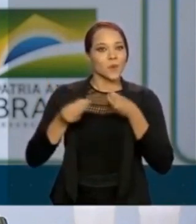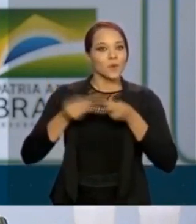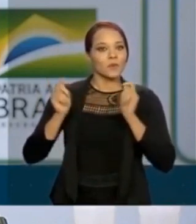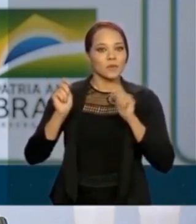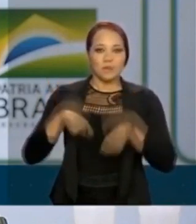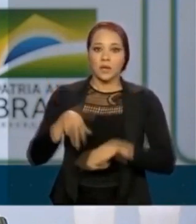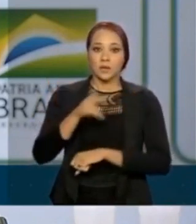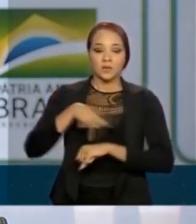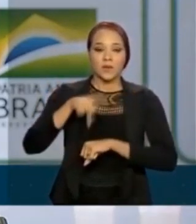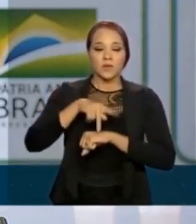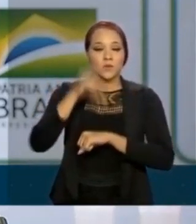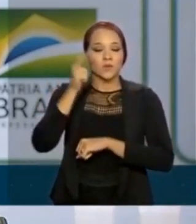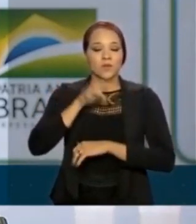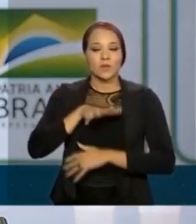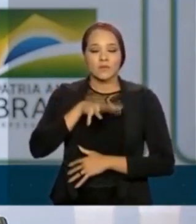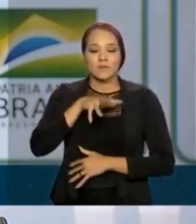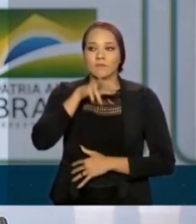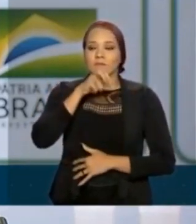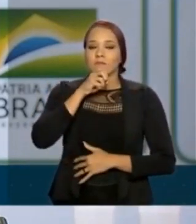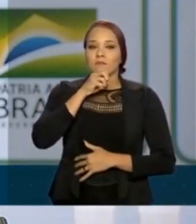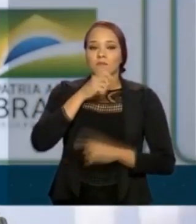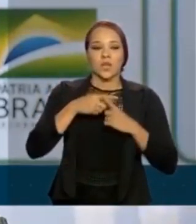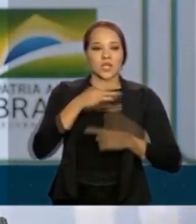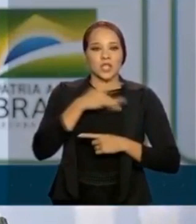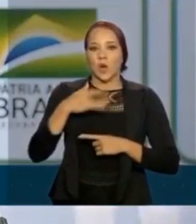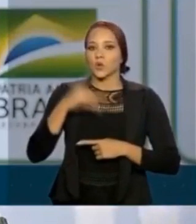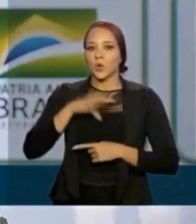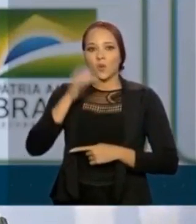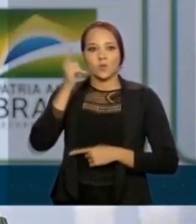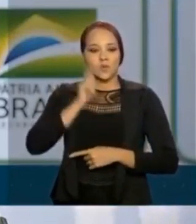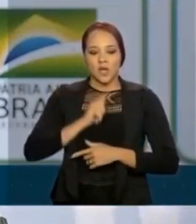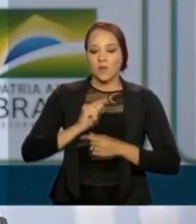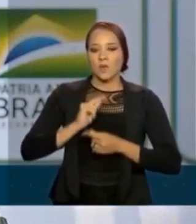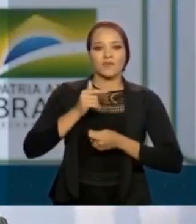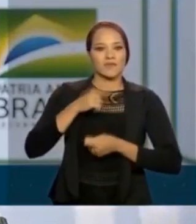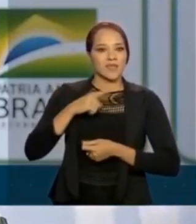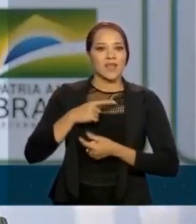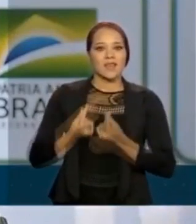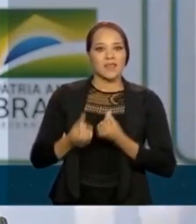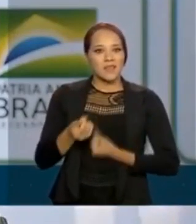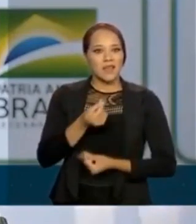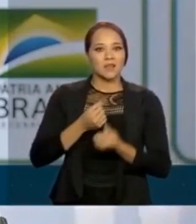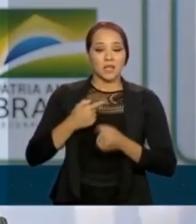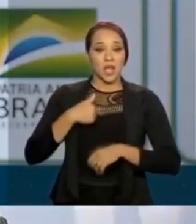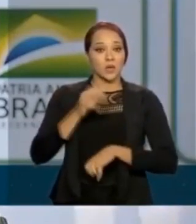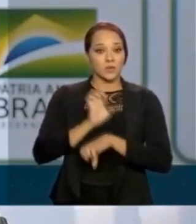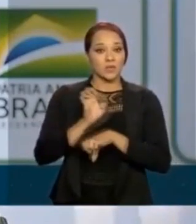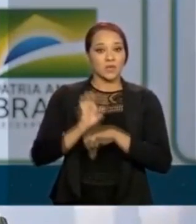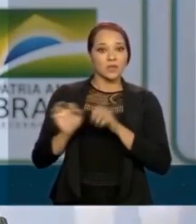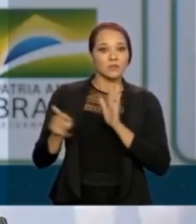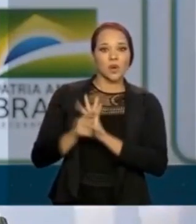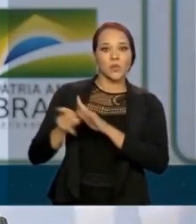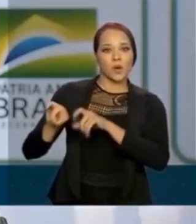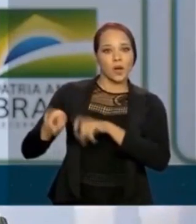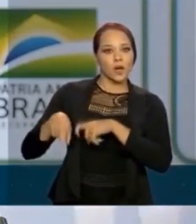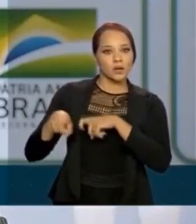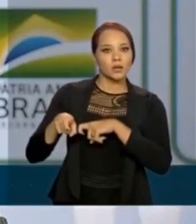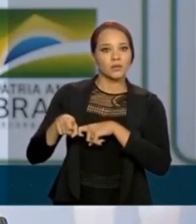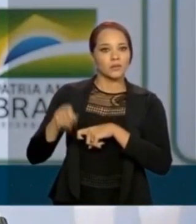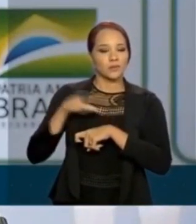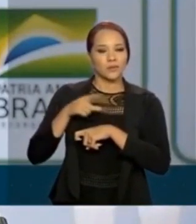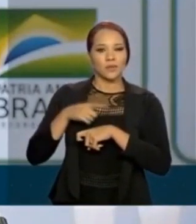capacidade desse país respirar, porque a saúde só pode funcionar quando gera riqueza. Eu sou de um estado agrícola, nós temos